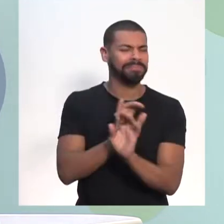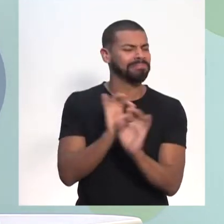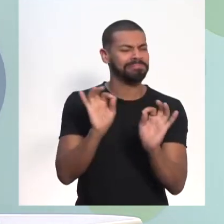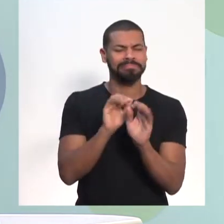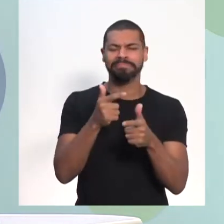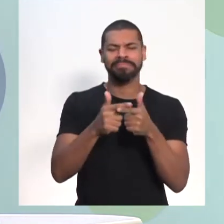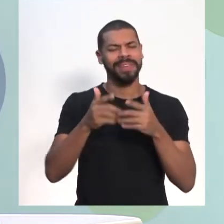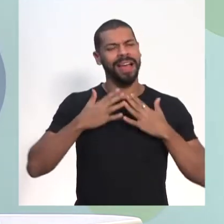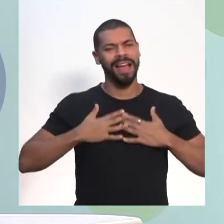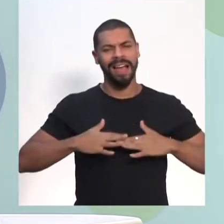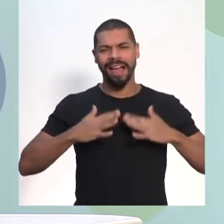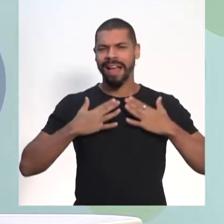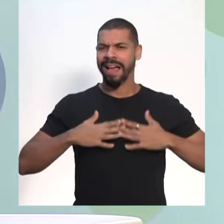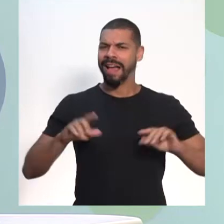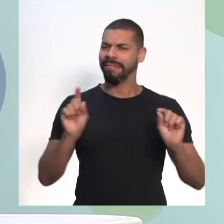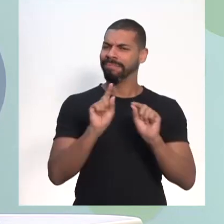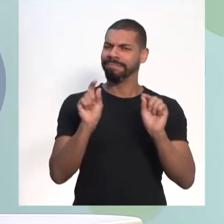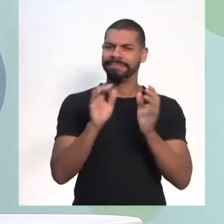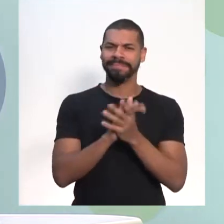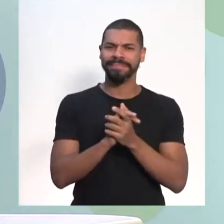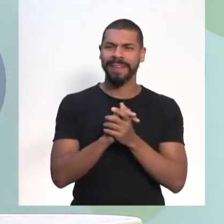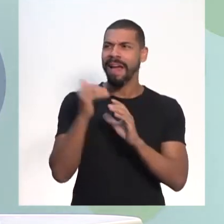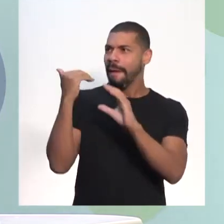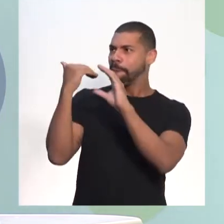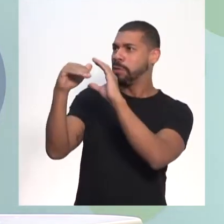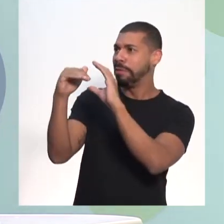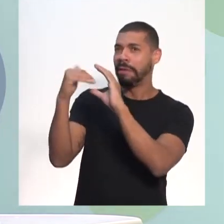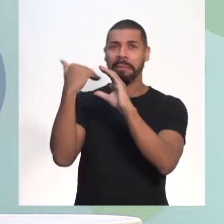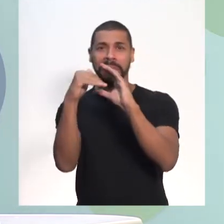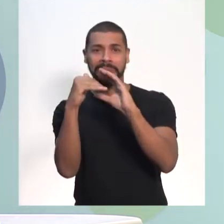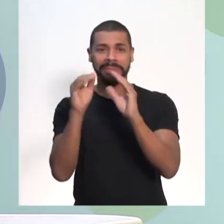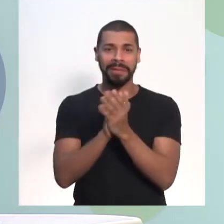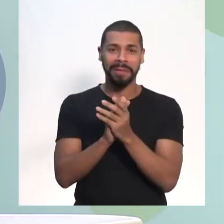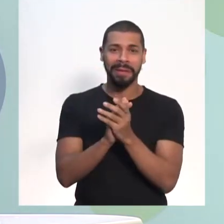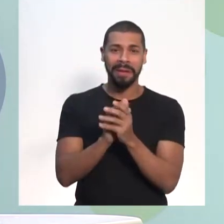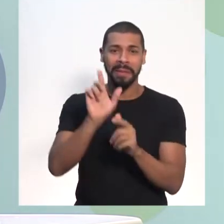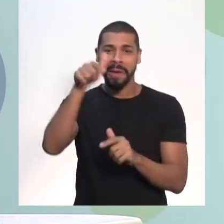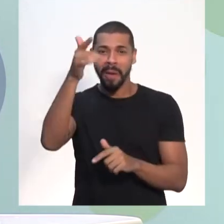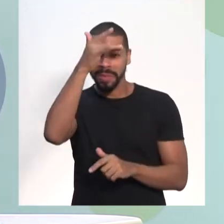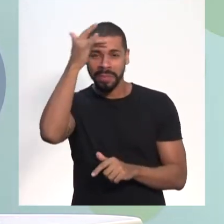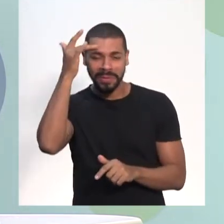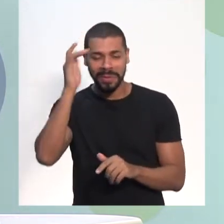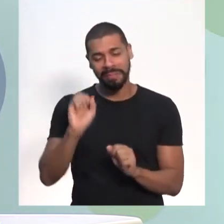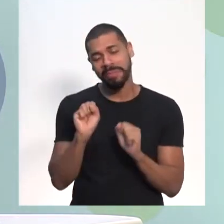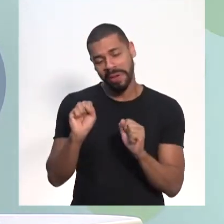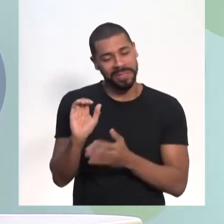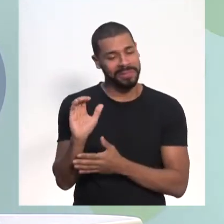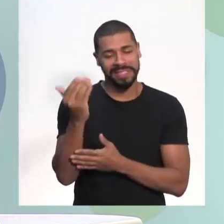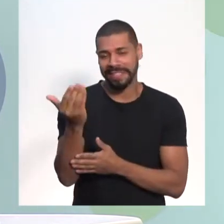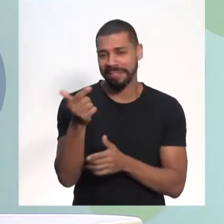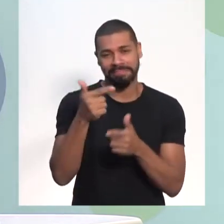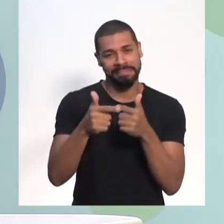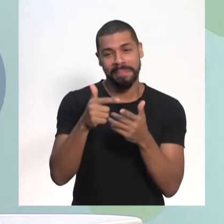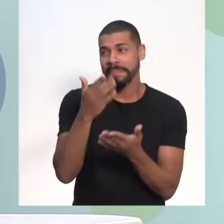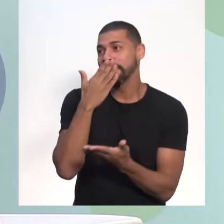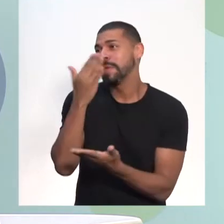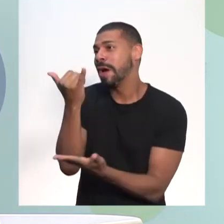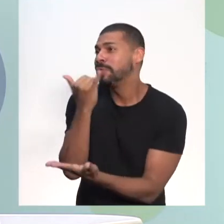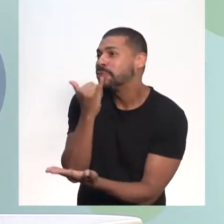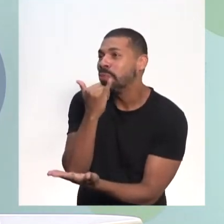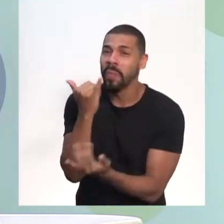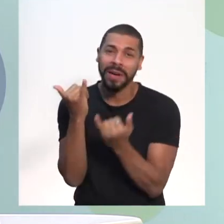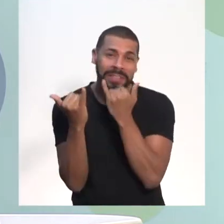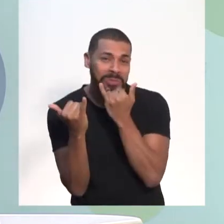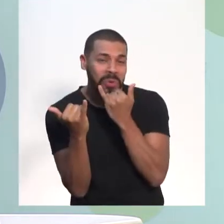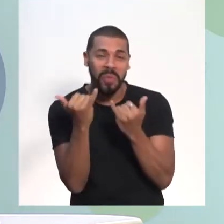errada. Tinha que conversar com a minha equipe aqui na EFAP, acabei enviando para a Mariana lá na Copet. Pode acontecer. Cancelo, peço desculpas, a Mariana